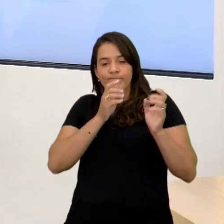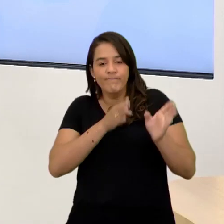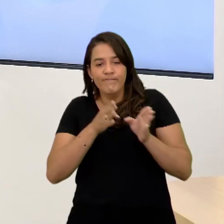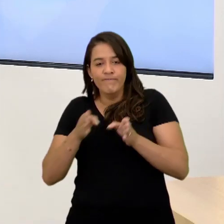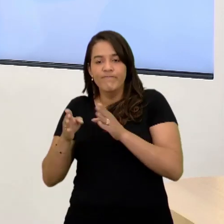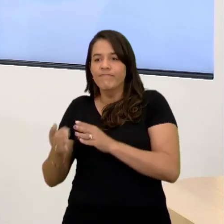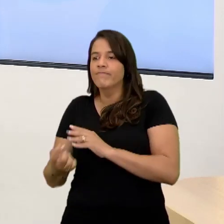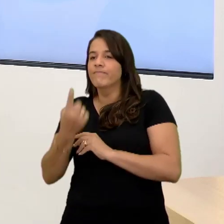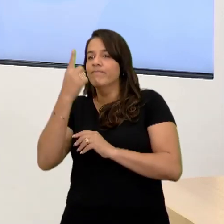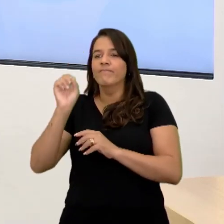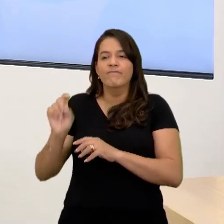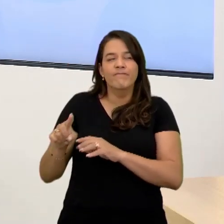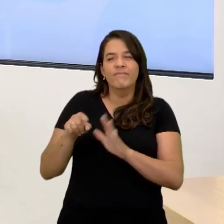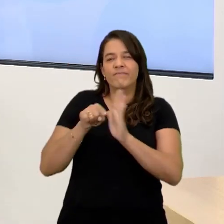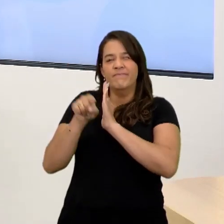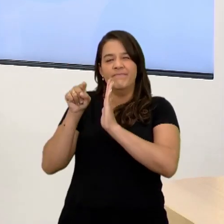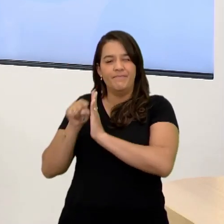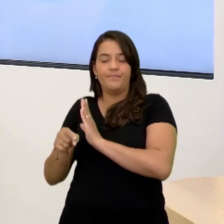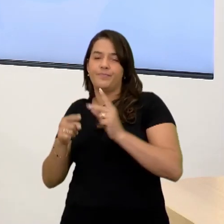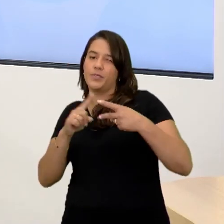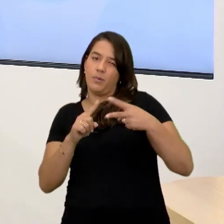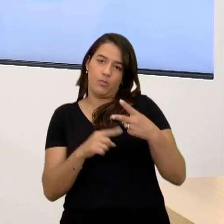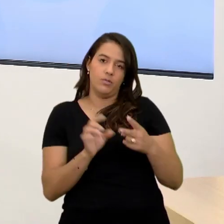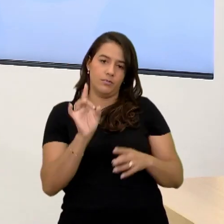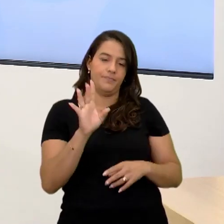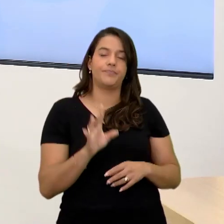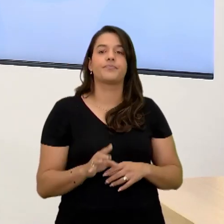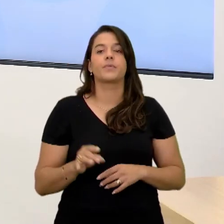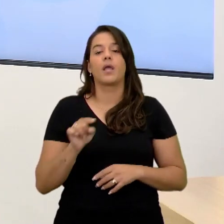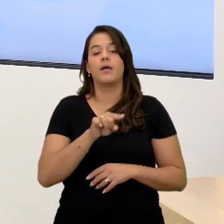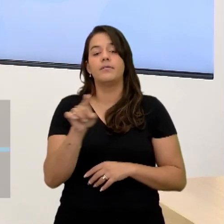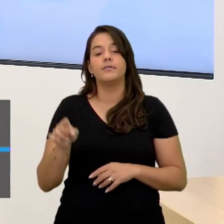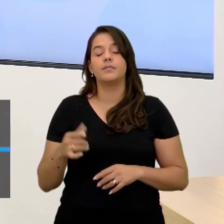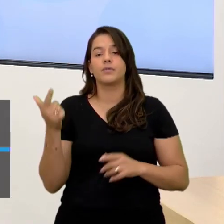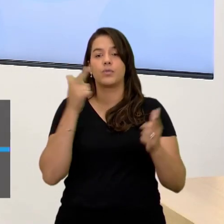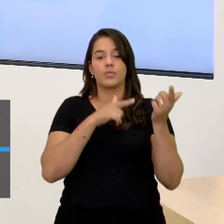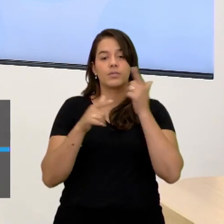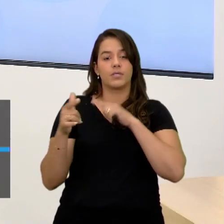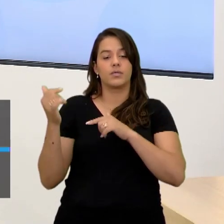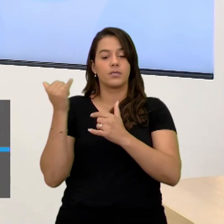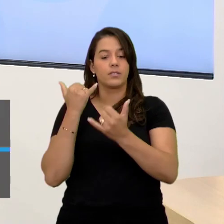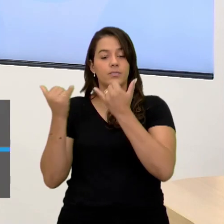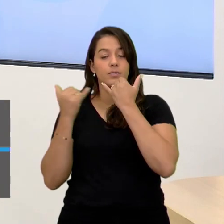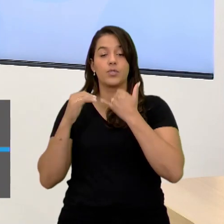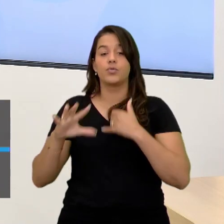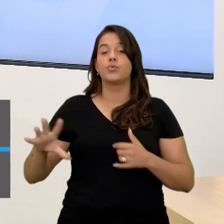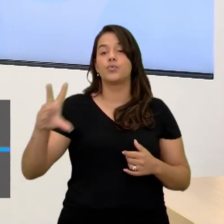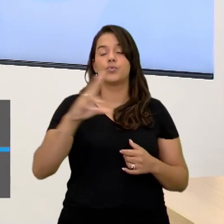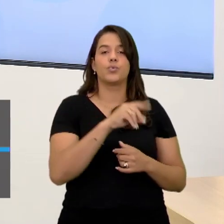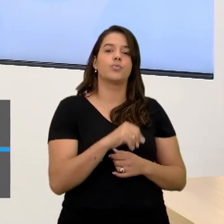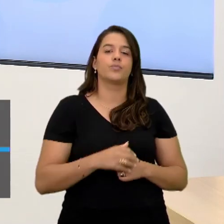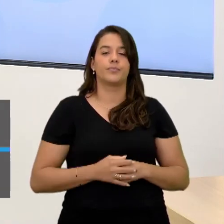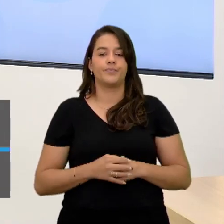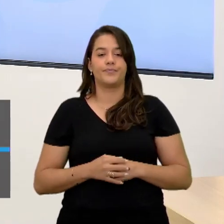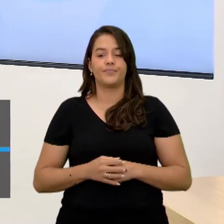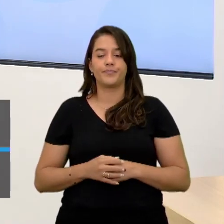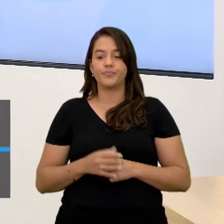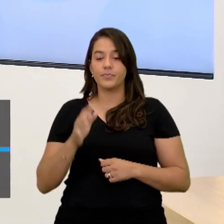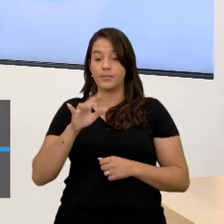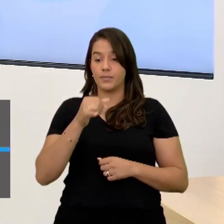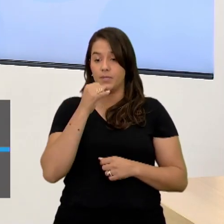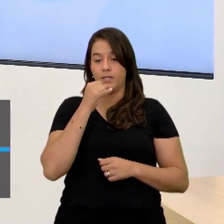1000 perguntas. É demais, 1, 2 perguntas. E aí você recebe as informações de todos. Por exemplo, vou perguntar para